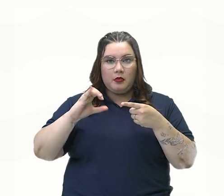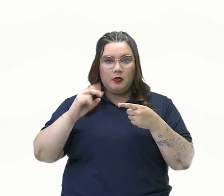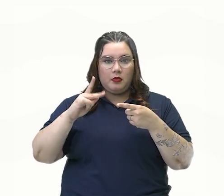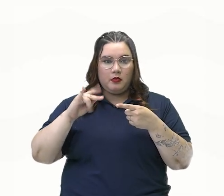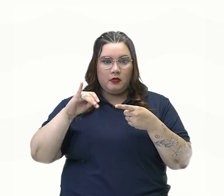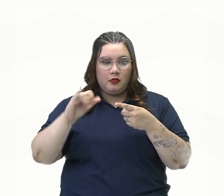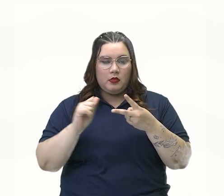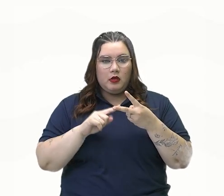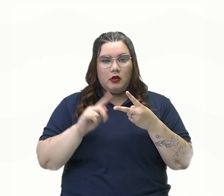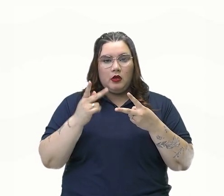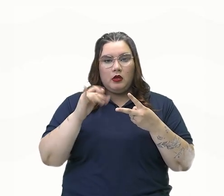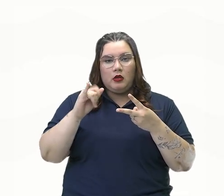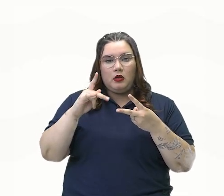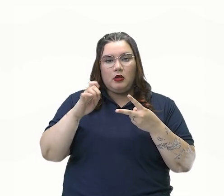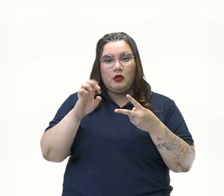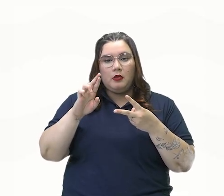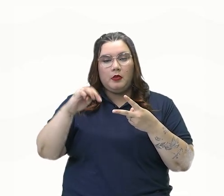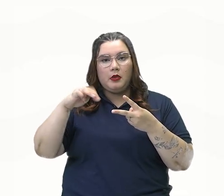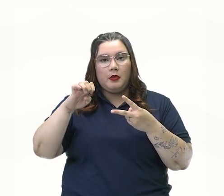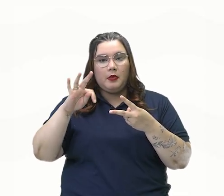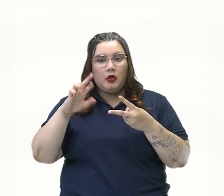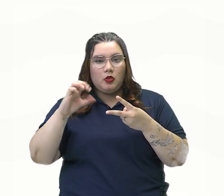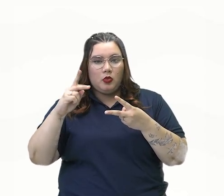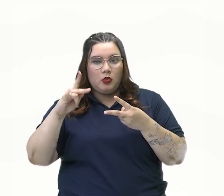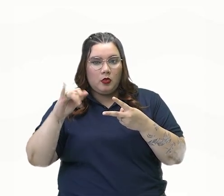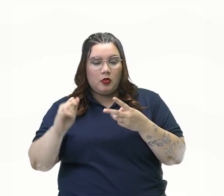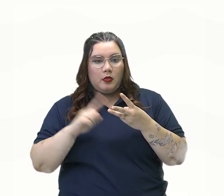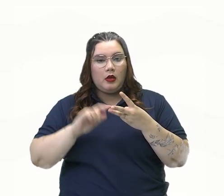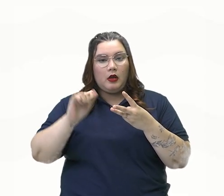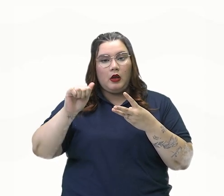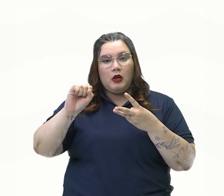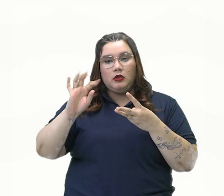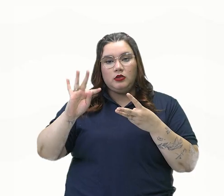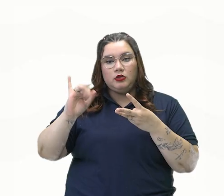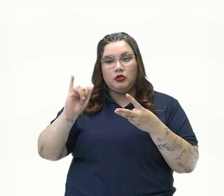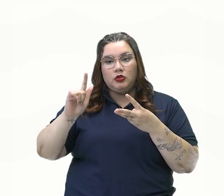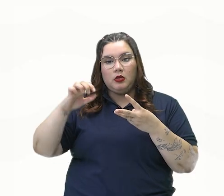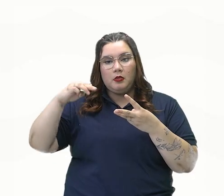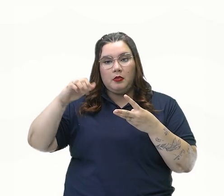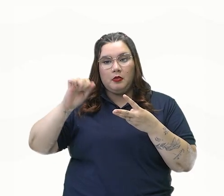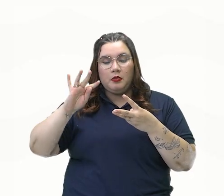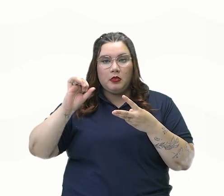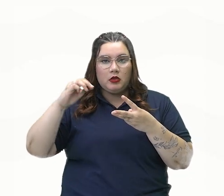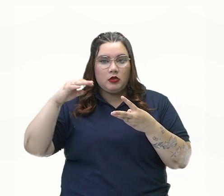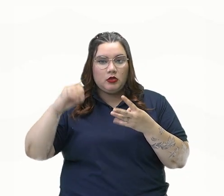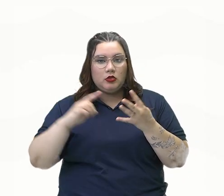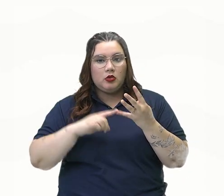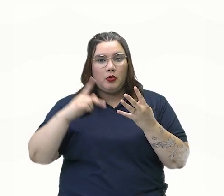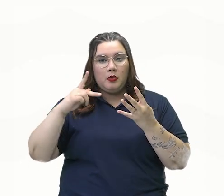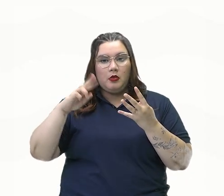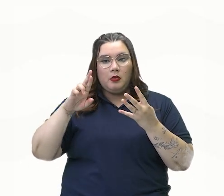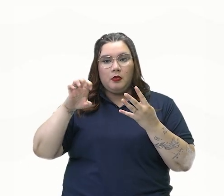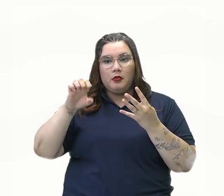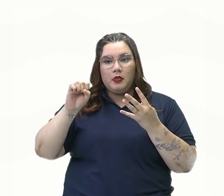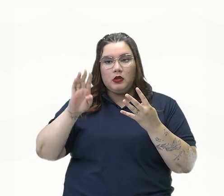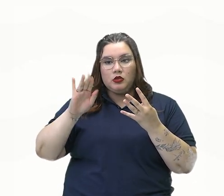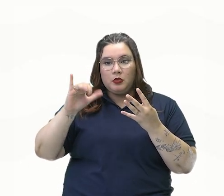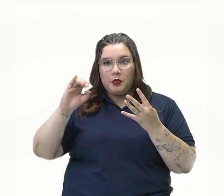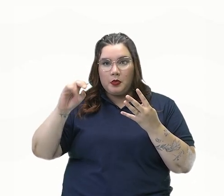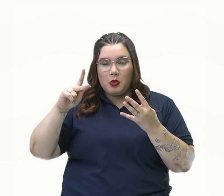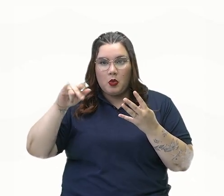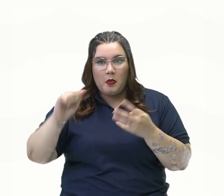o astigmatismo e a presbiopia, não devem ser entendidos como doenças,